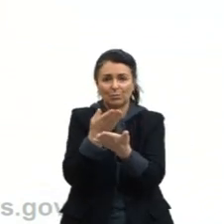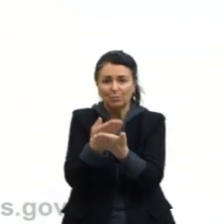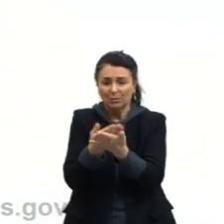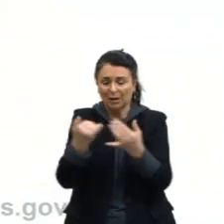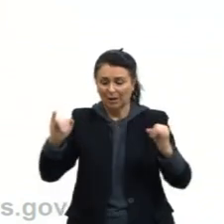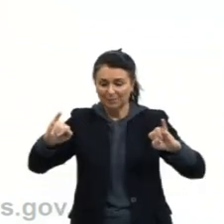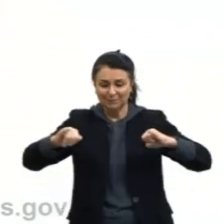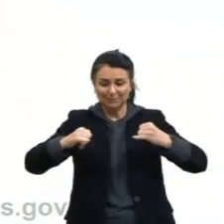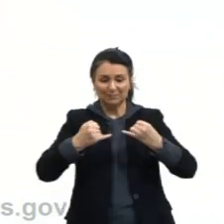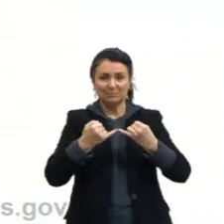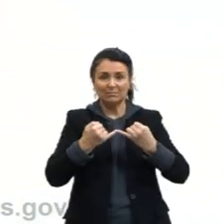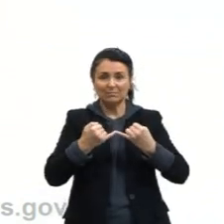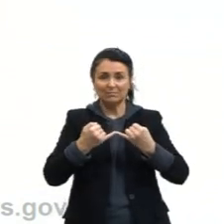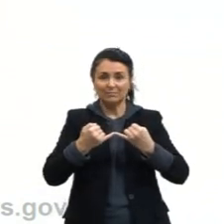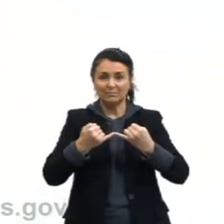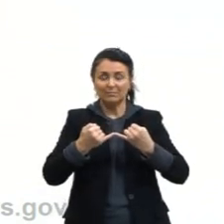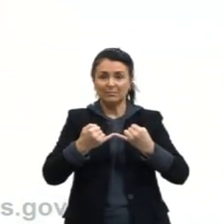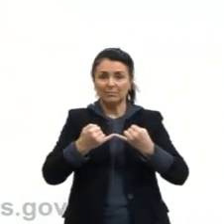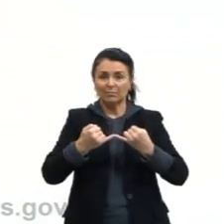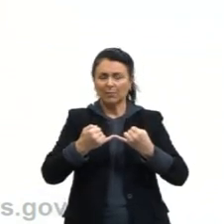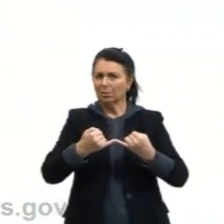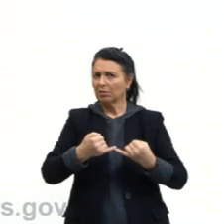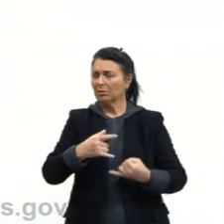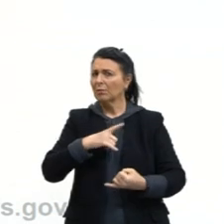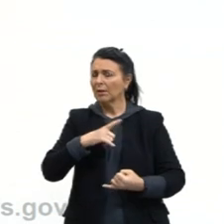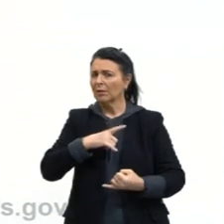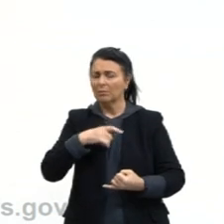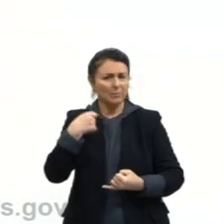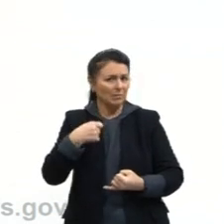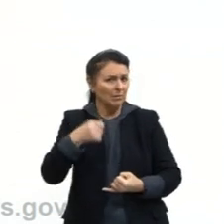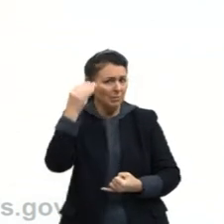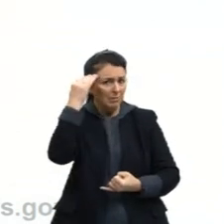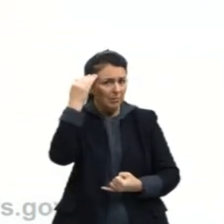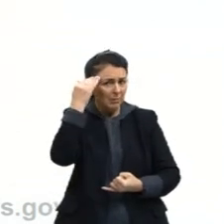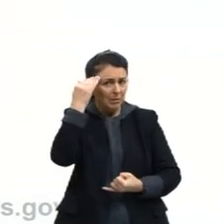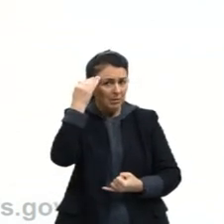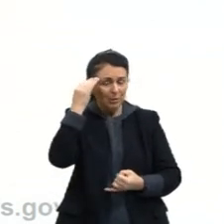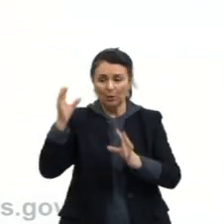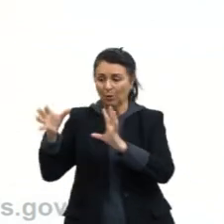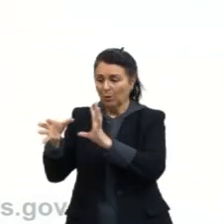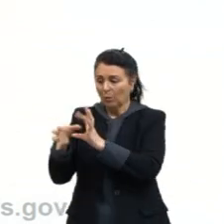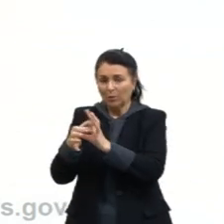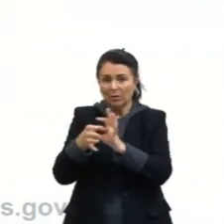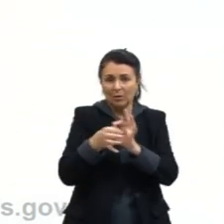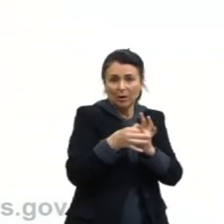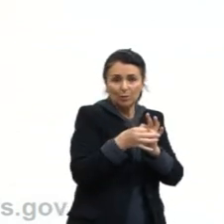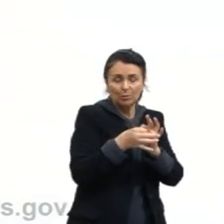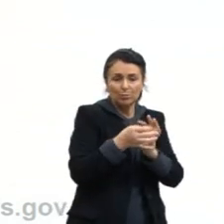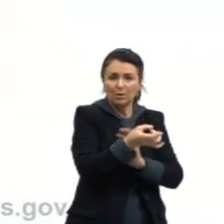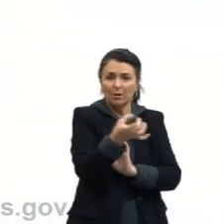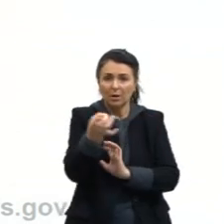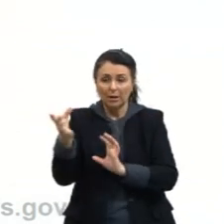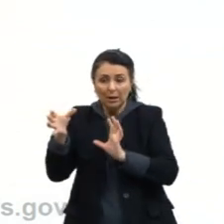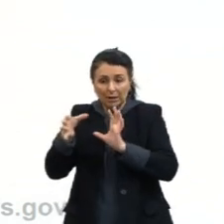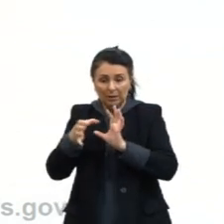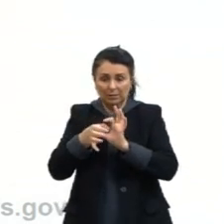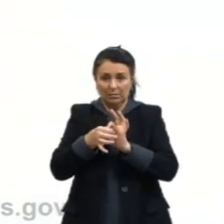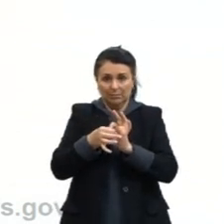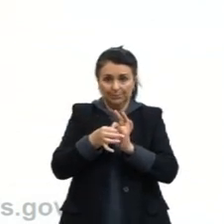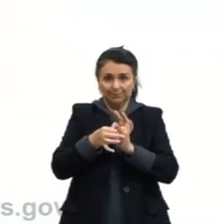eu vou tenho eu tenho que saber você tem que saber o contexto de cada ligação o que que são cada ligação